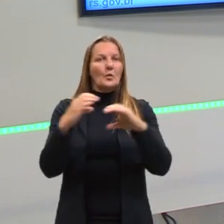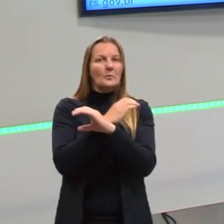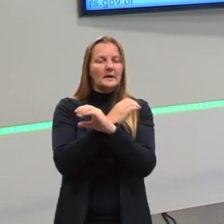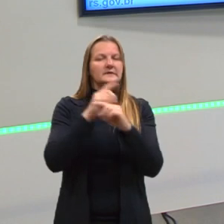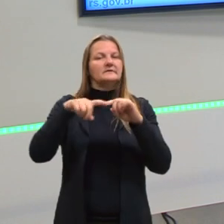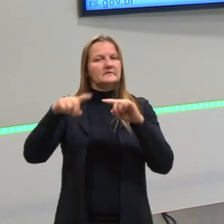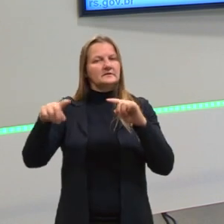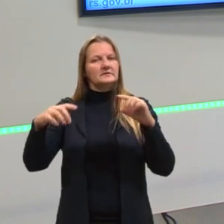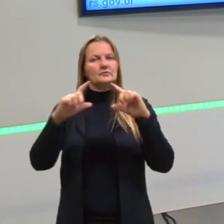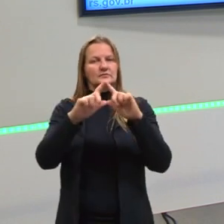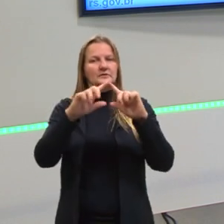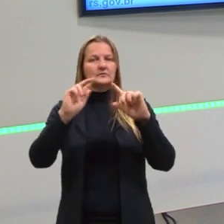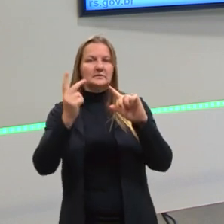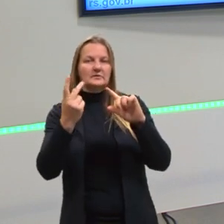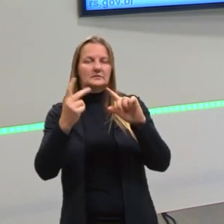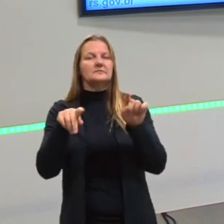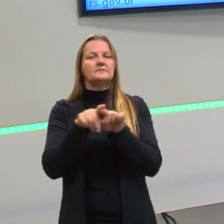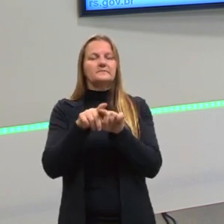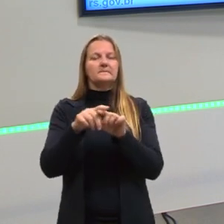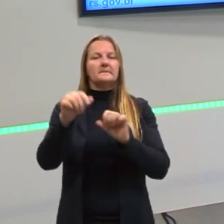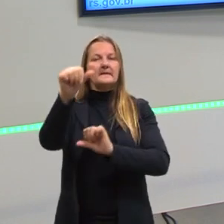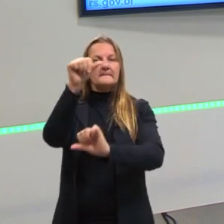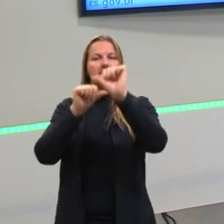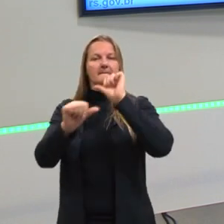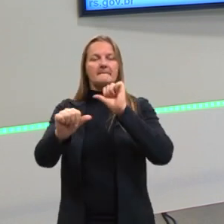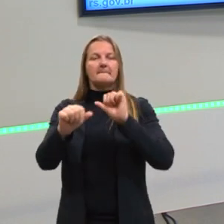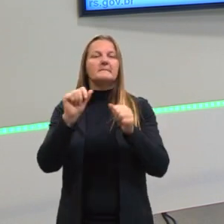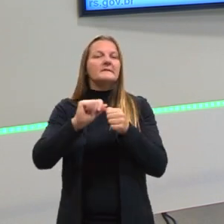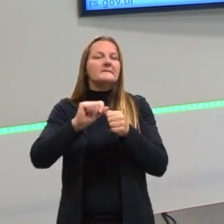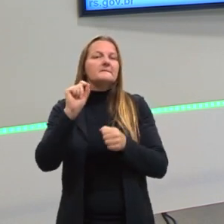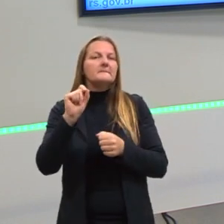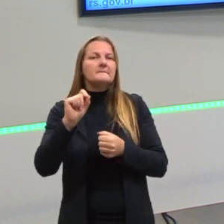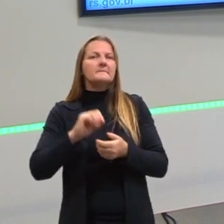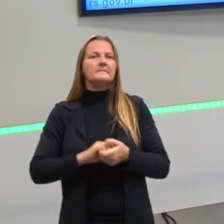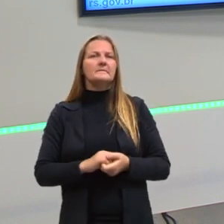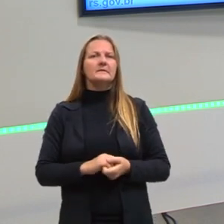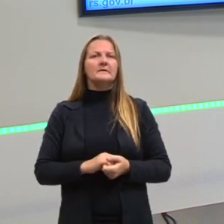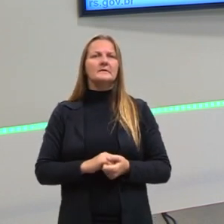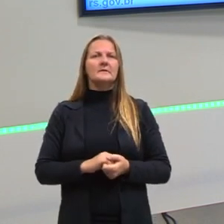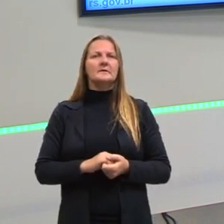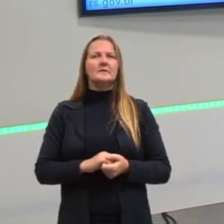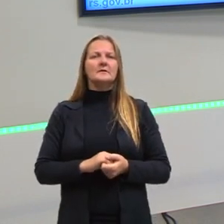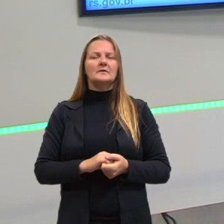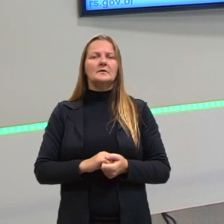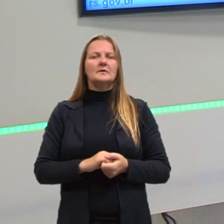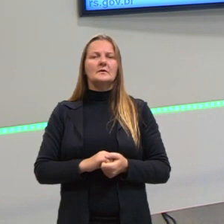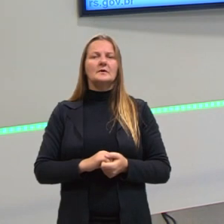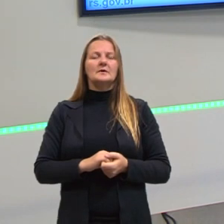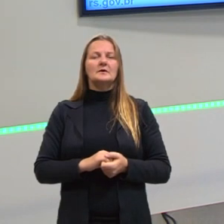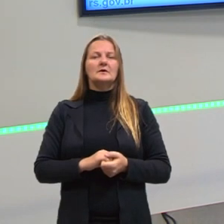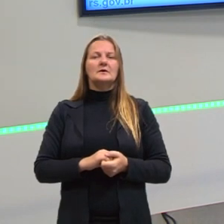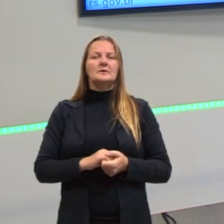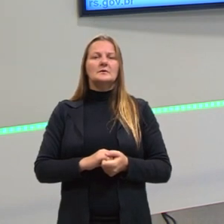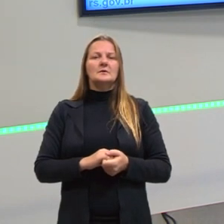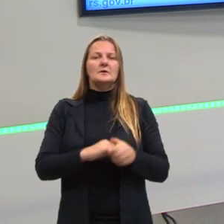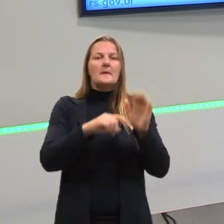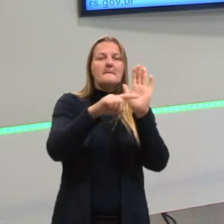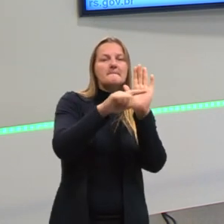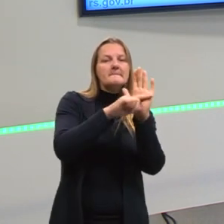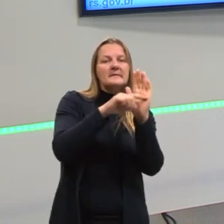variação de entalpia delta h e são inverteu os termos o que que eu posso fazer eu inverto o sinal da sua